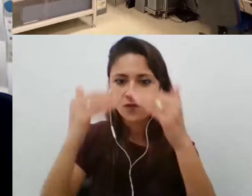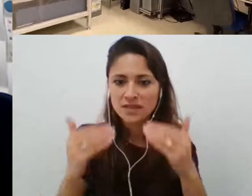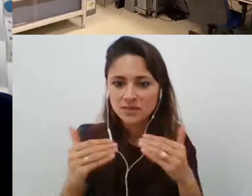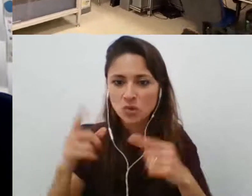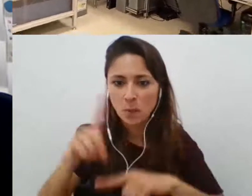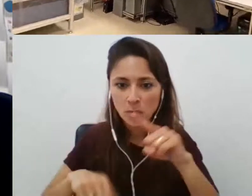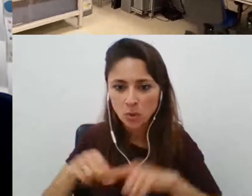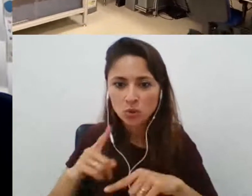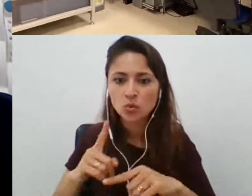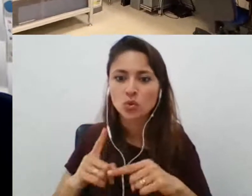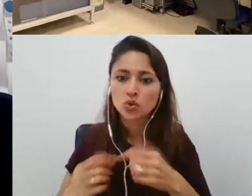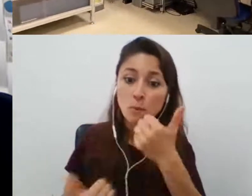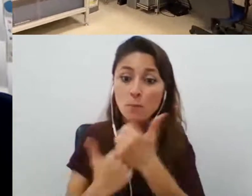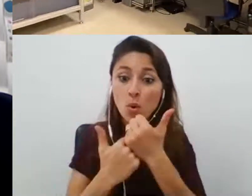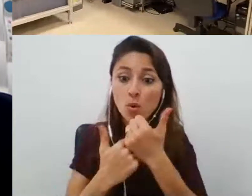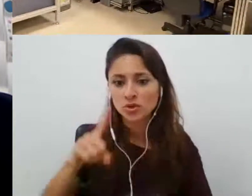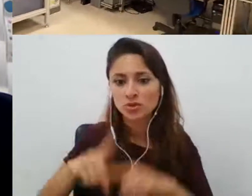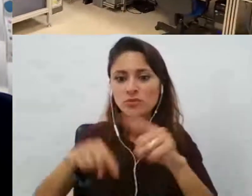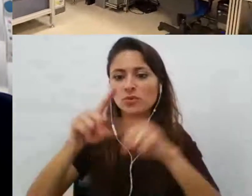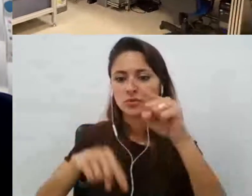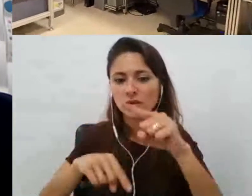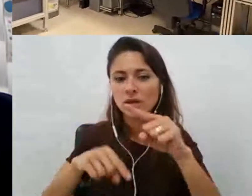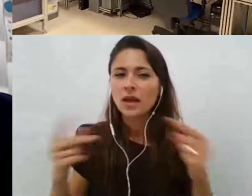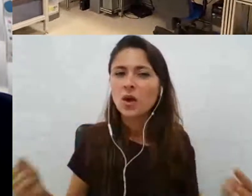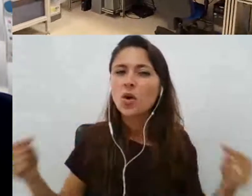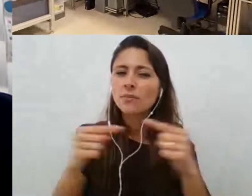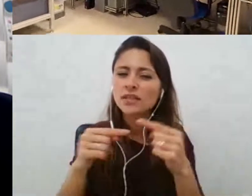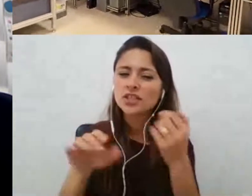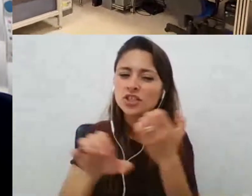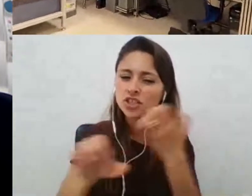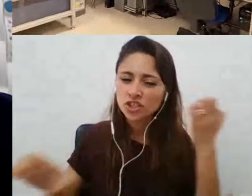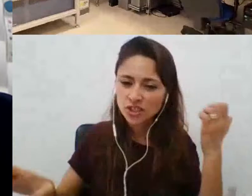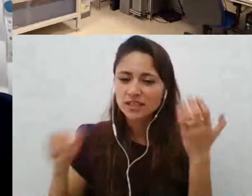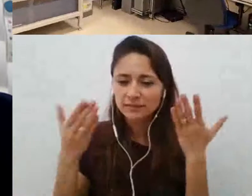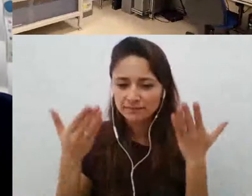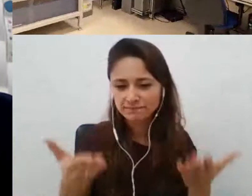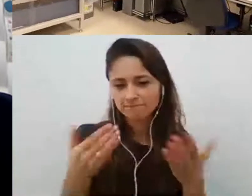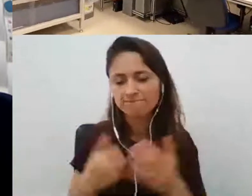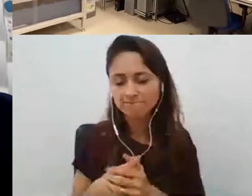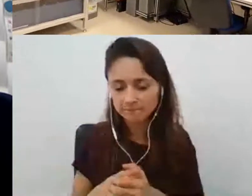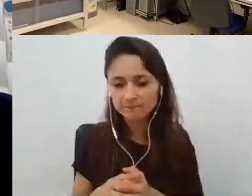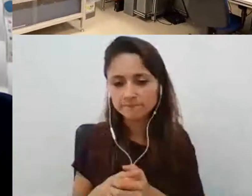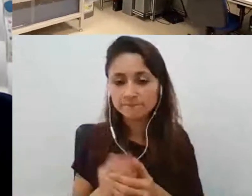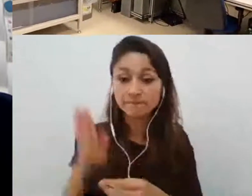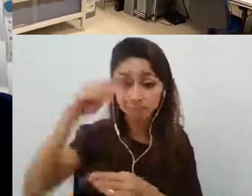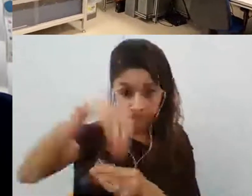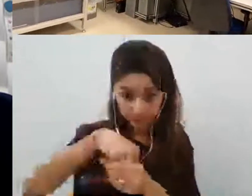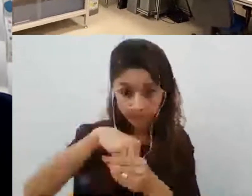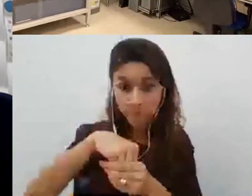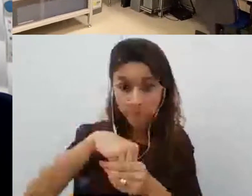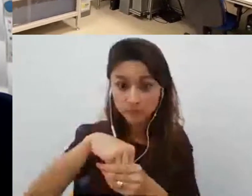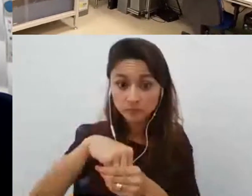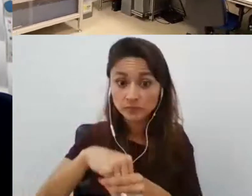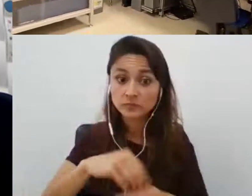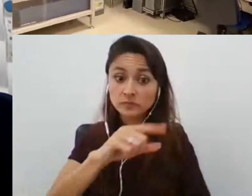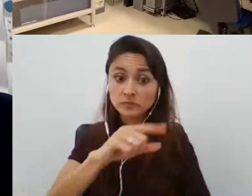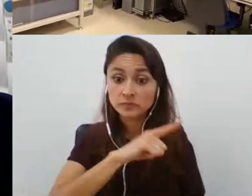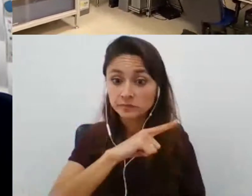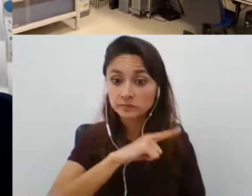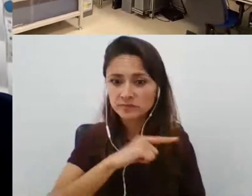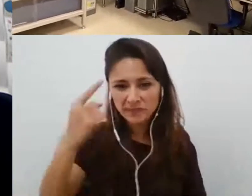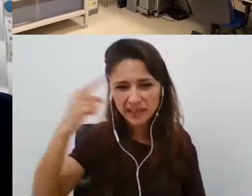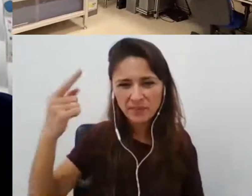a um produto, que nós chamamos de engenharia na sua essência. Né? Dentro desse conceito, nós aplicamos tudo